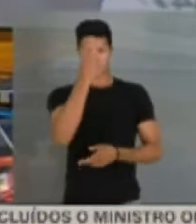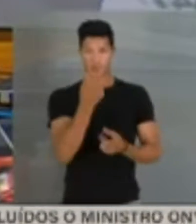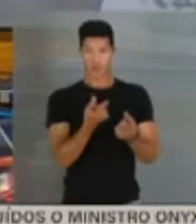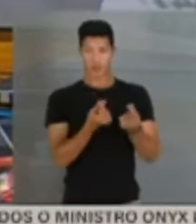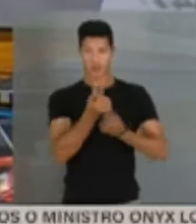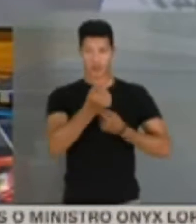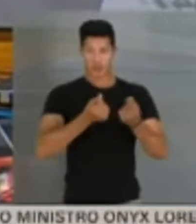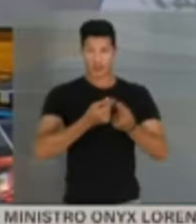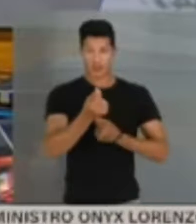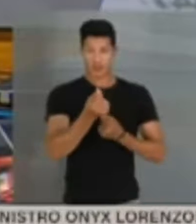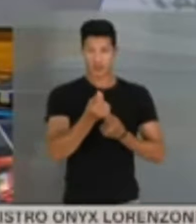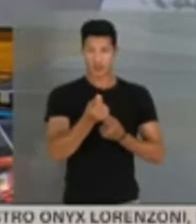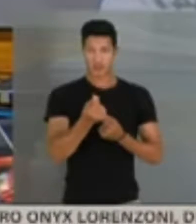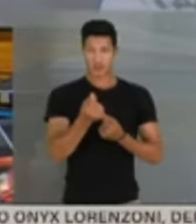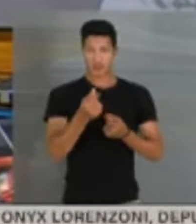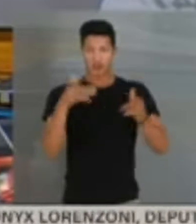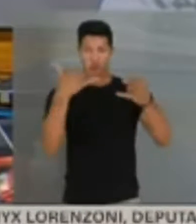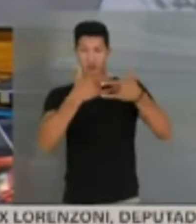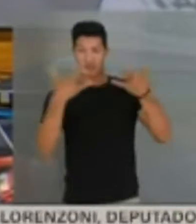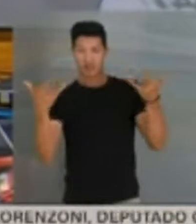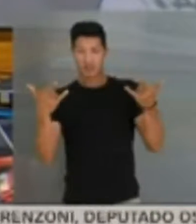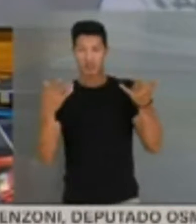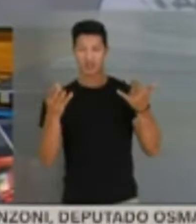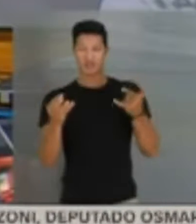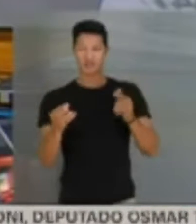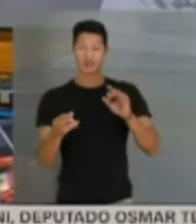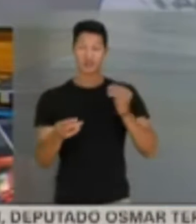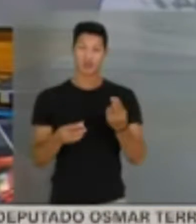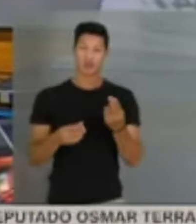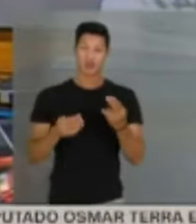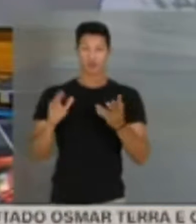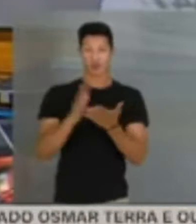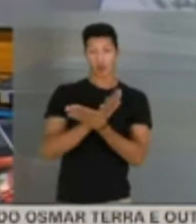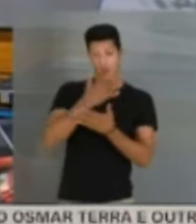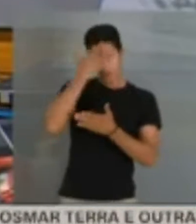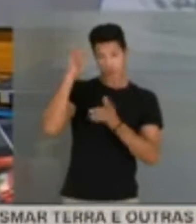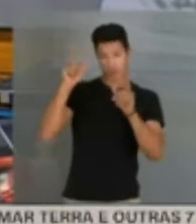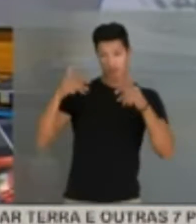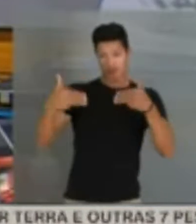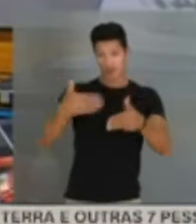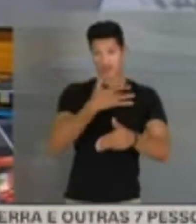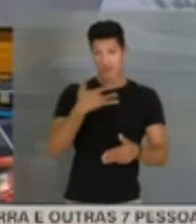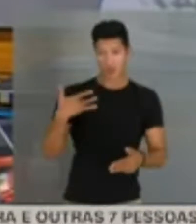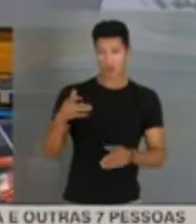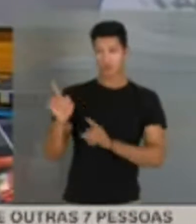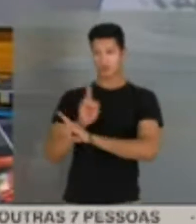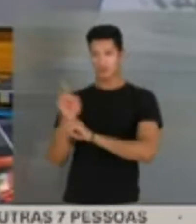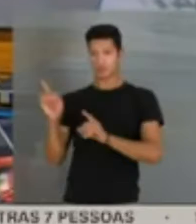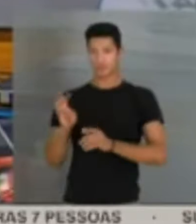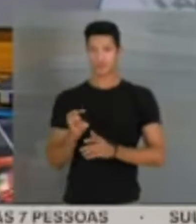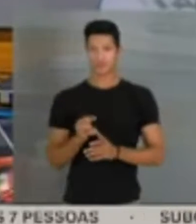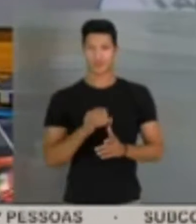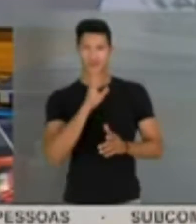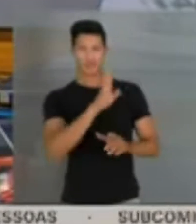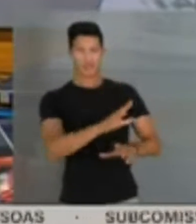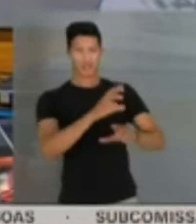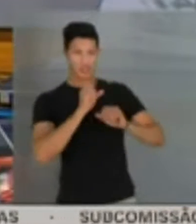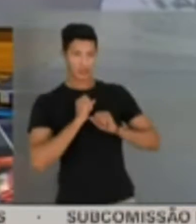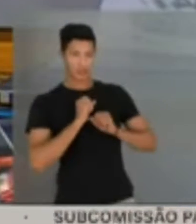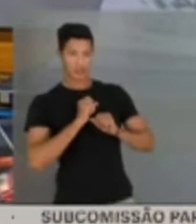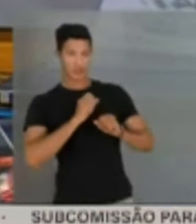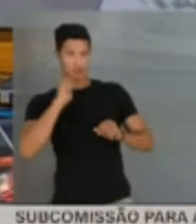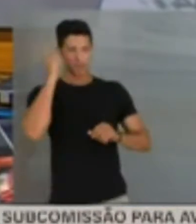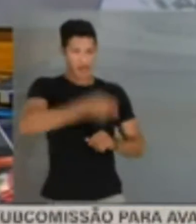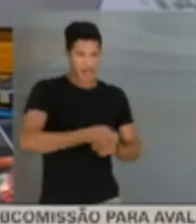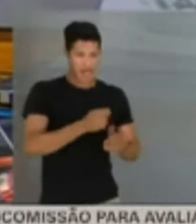em espécie ou em cheque a alguém do Ministério da Saúde? Não, senhor. Já recebeu ordem